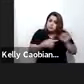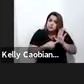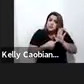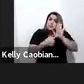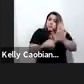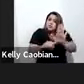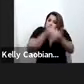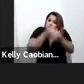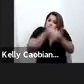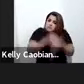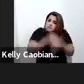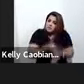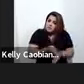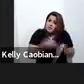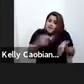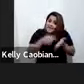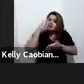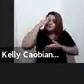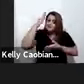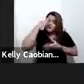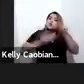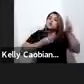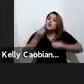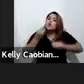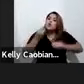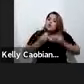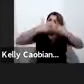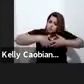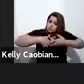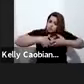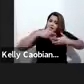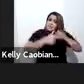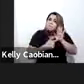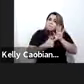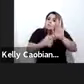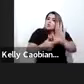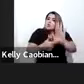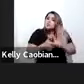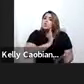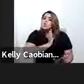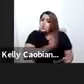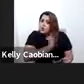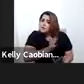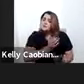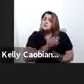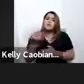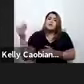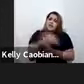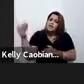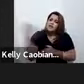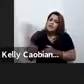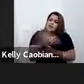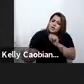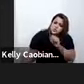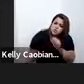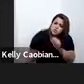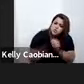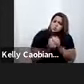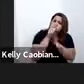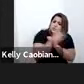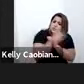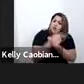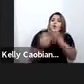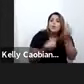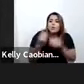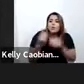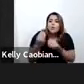ciência, demonstraram o coração, a participação conjunta, como o doutor Iraci e sua equipe,